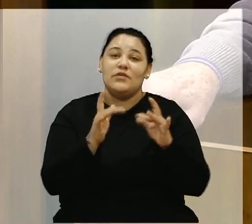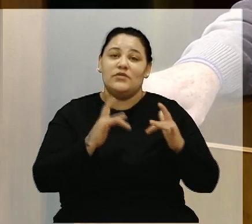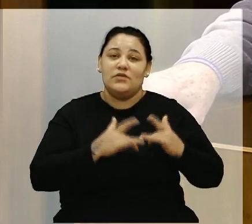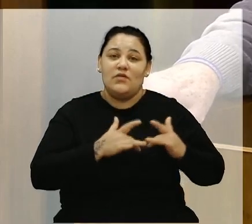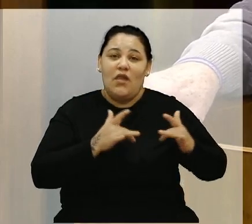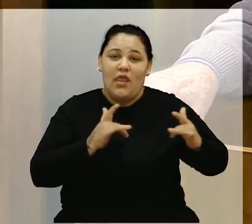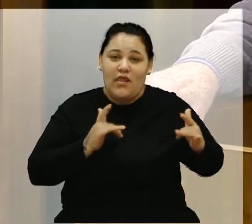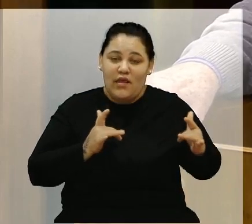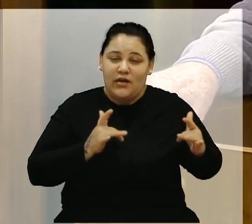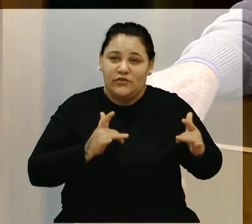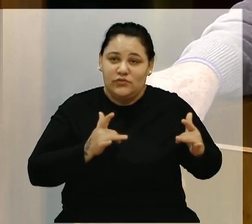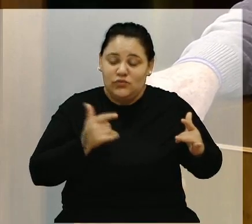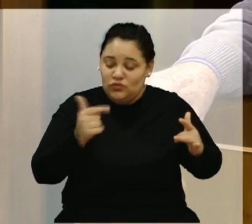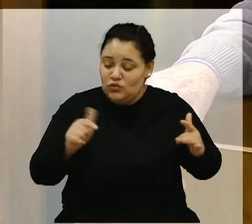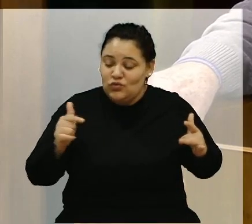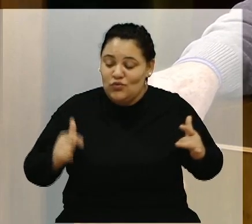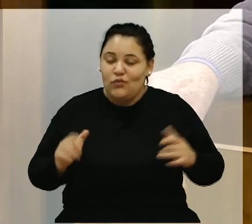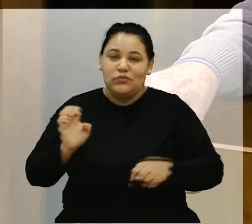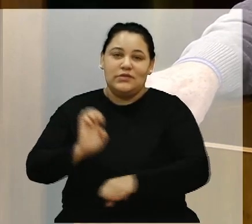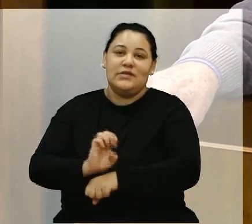dos outros estados,